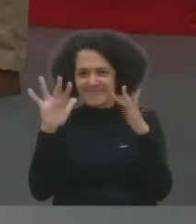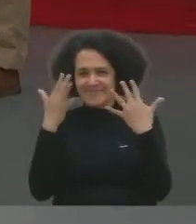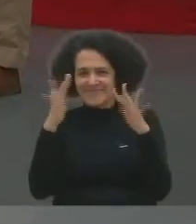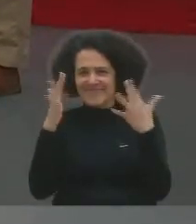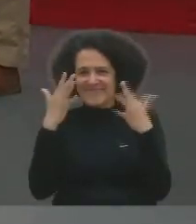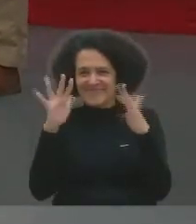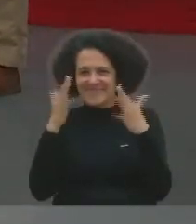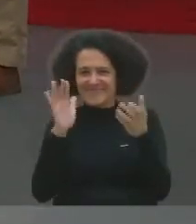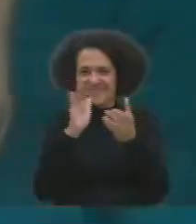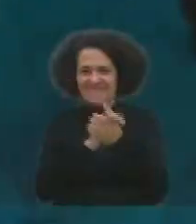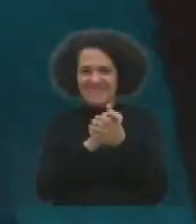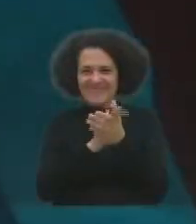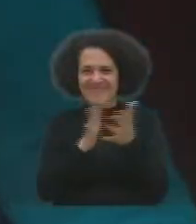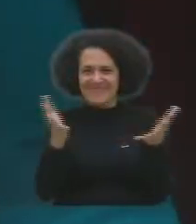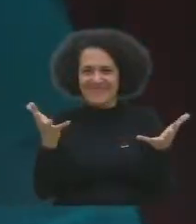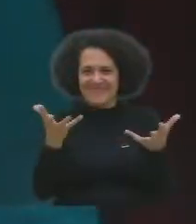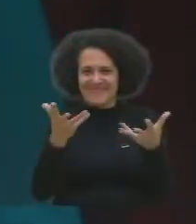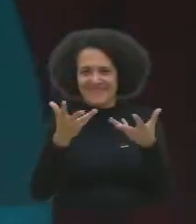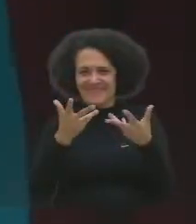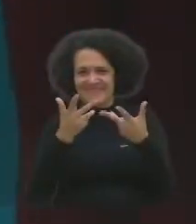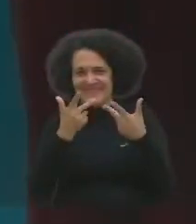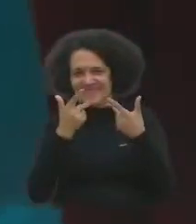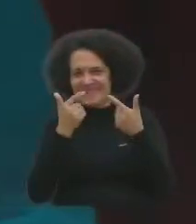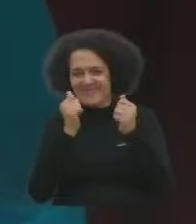linda, casal maravilhoso.